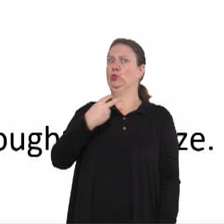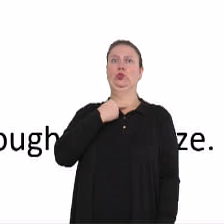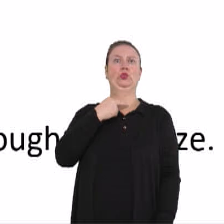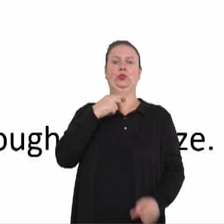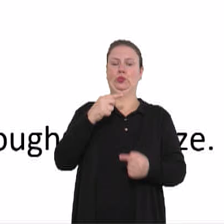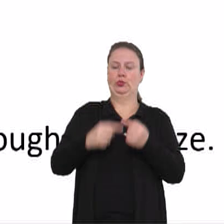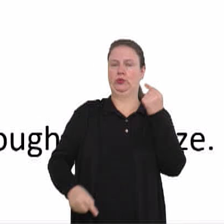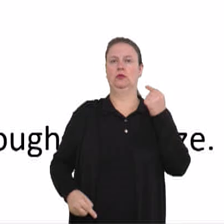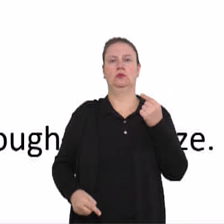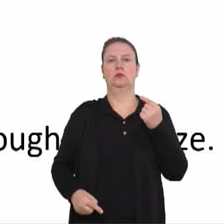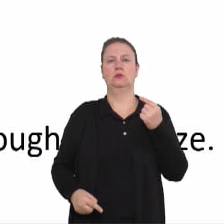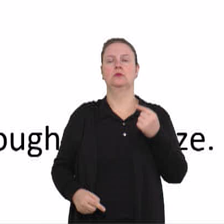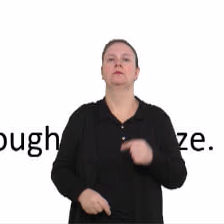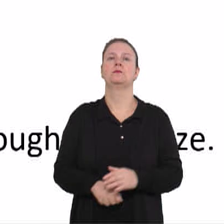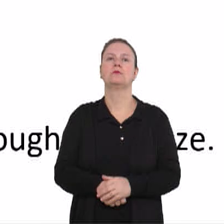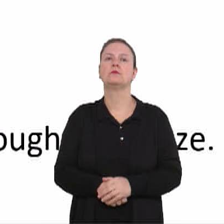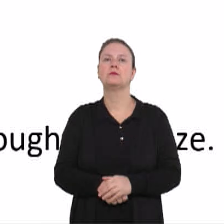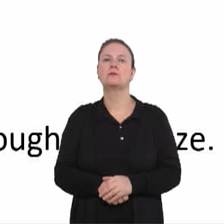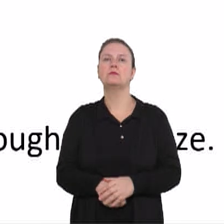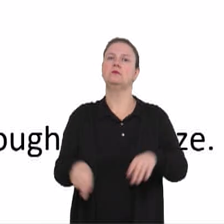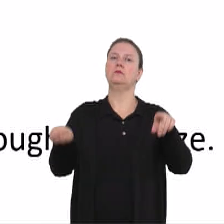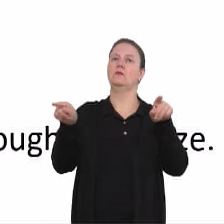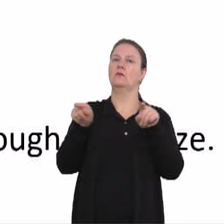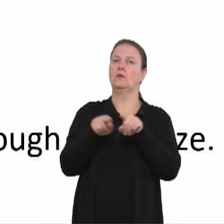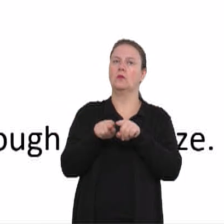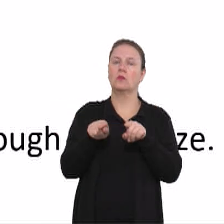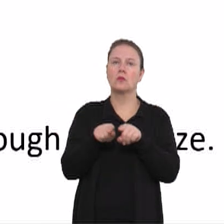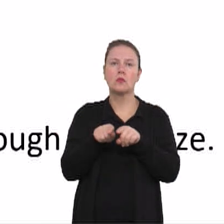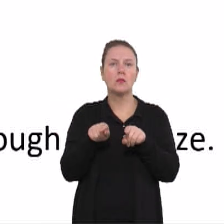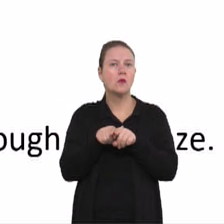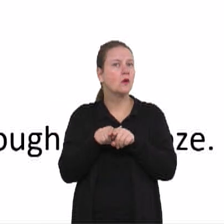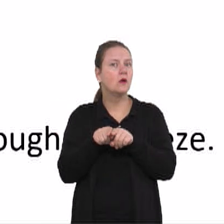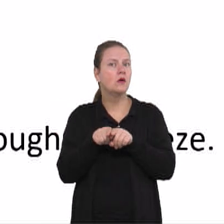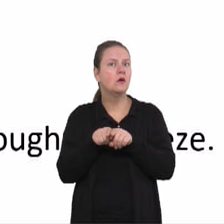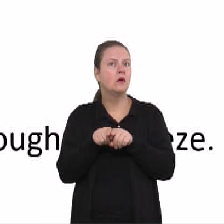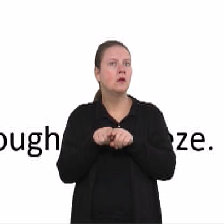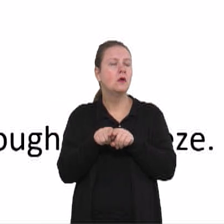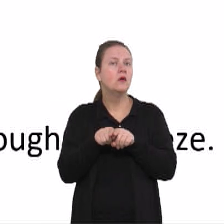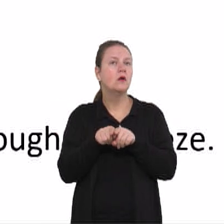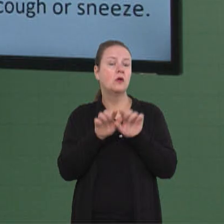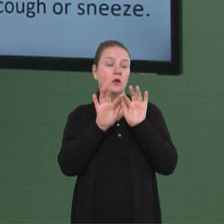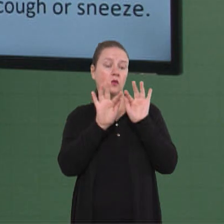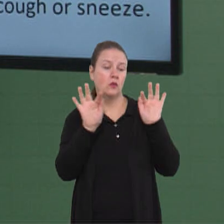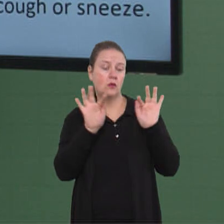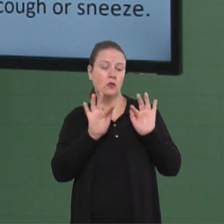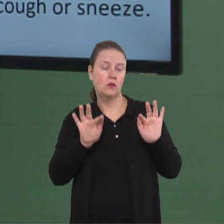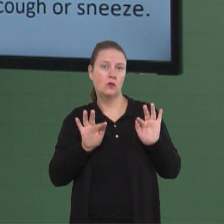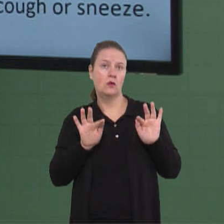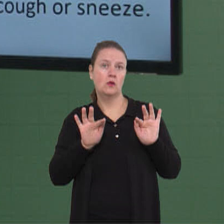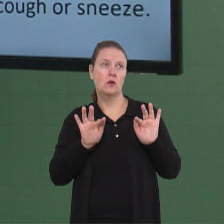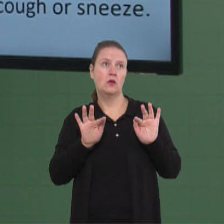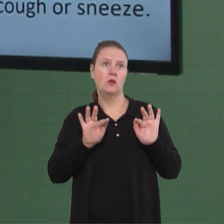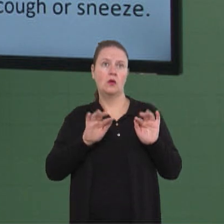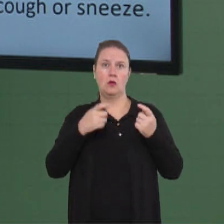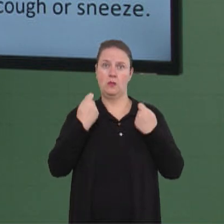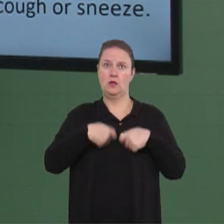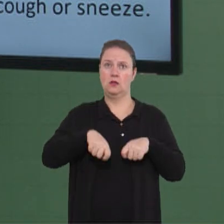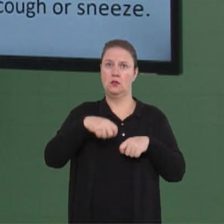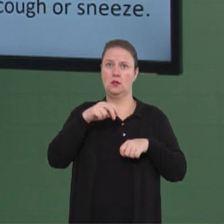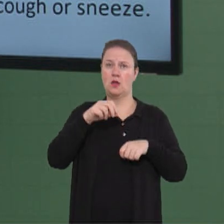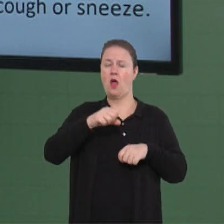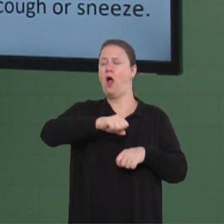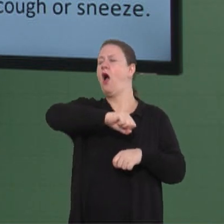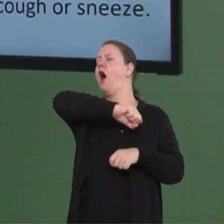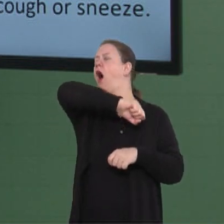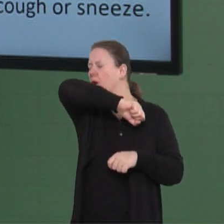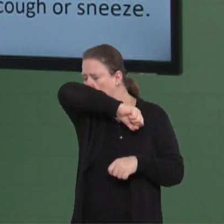e o mosquito e o seu dente é o boot cover cores nise você deve usar o braço aqui atrás do cotovelo